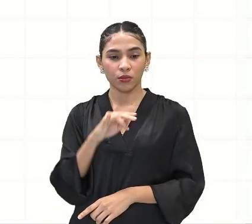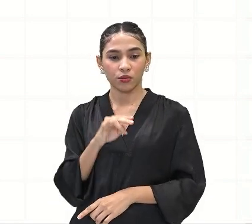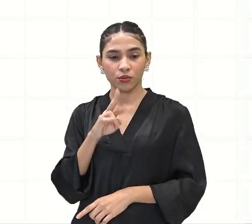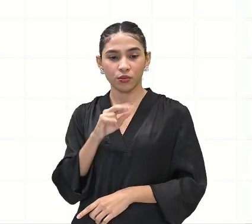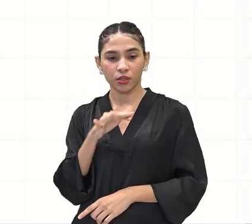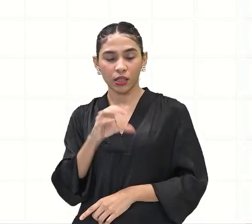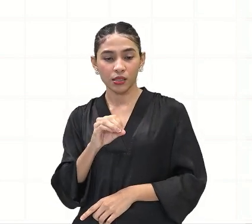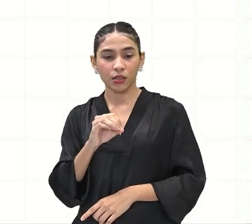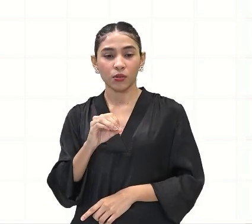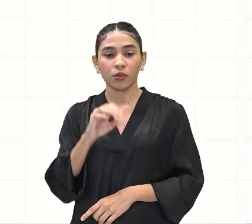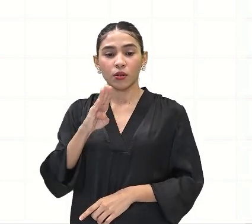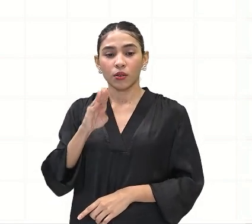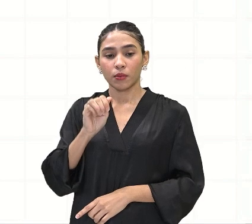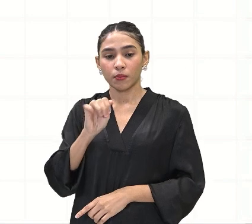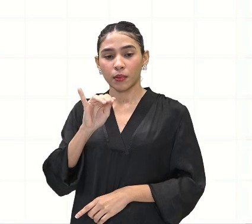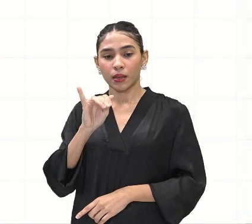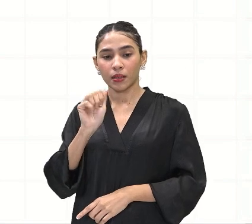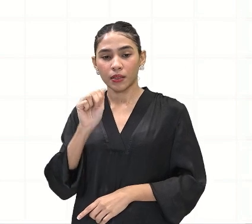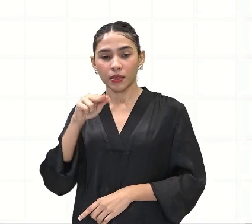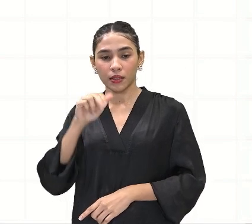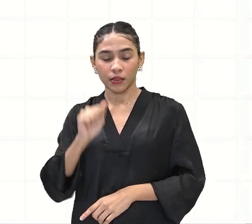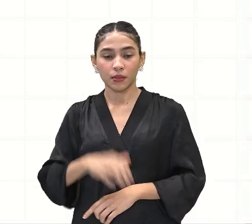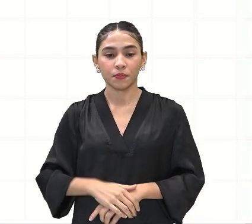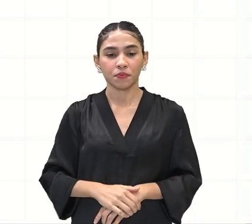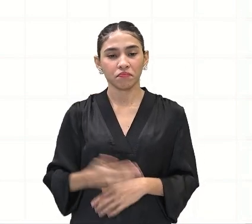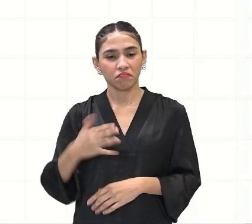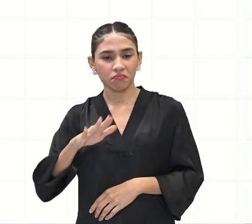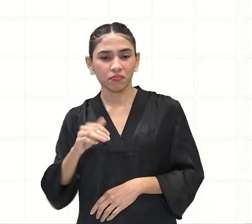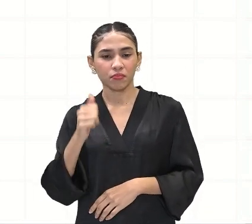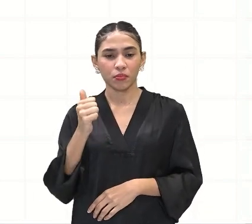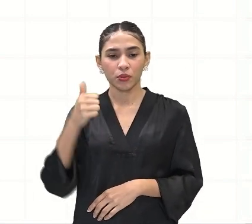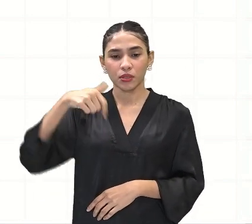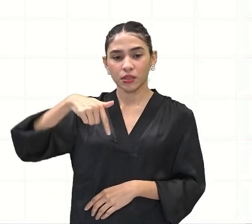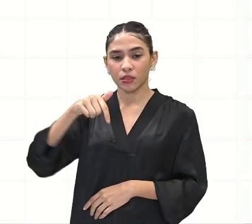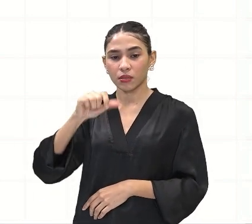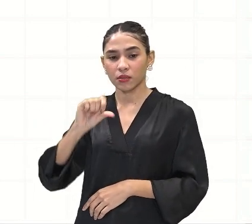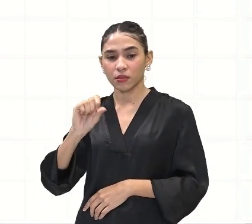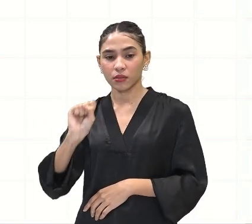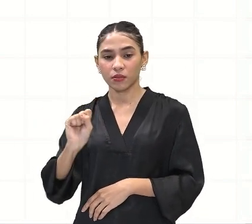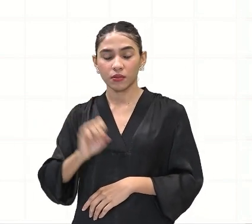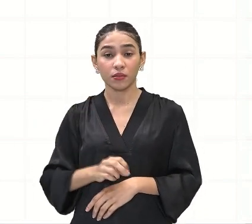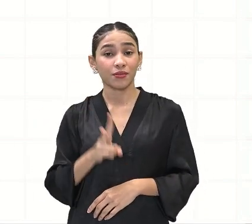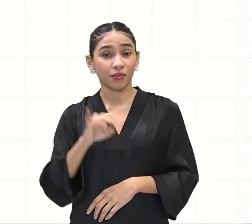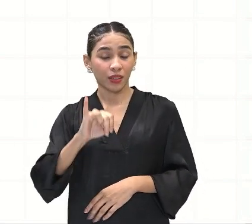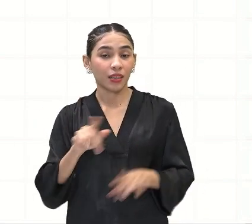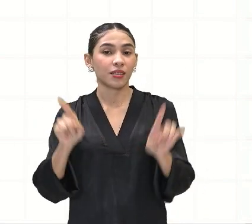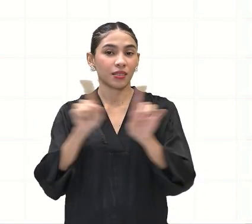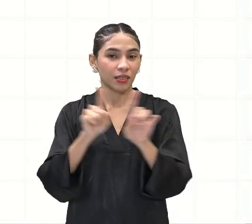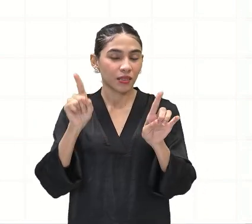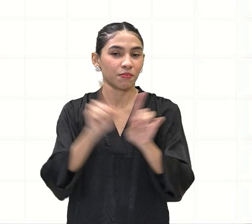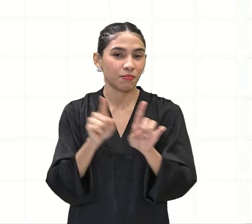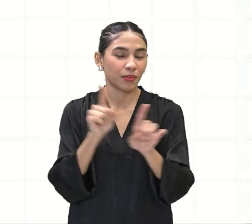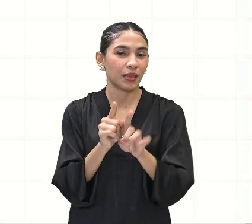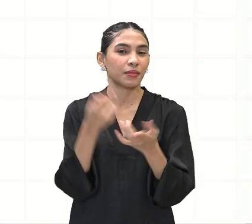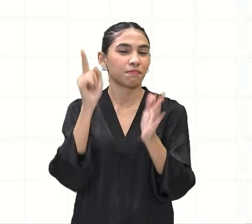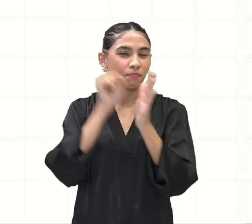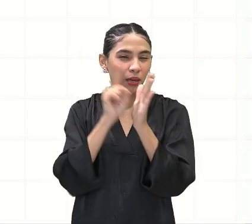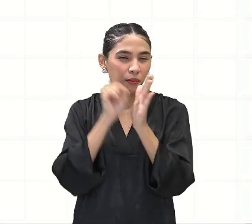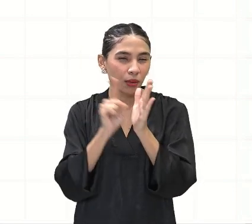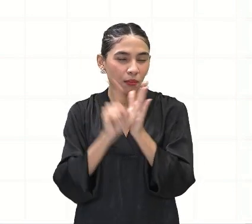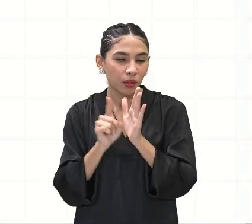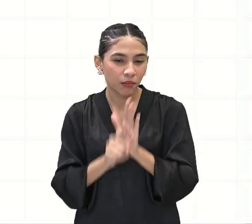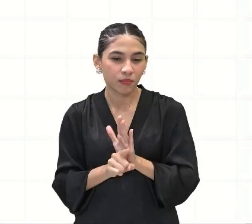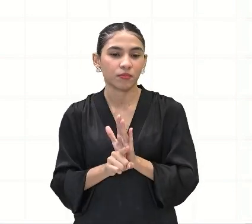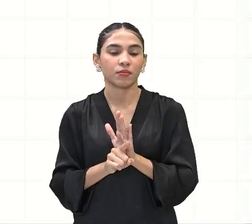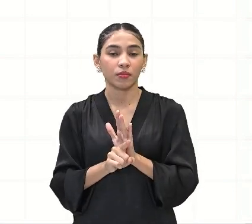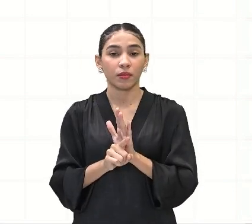outro movimento, cerca de quase 10 anos depois, que irá também questionar